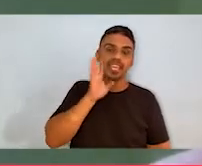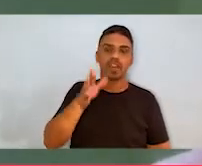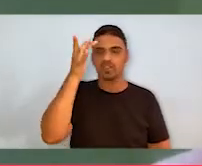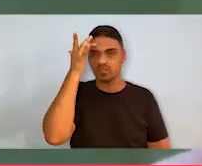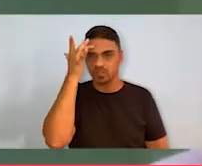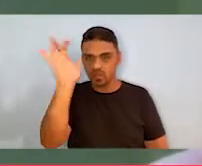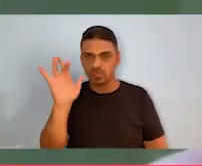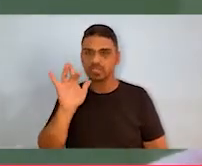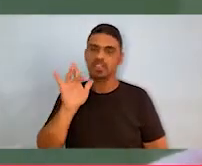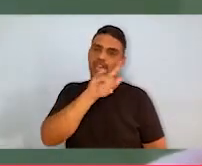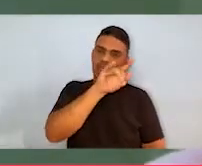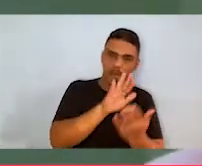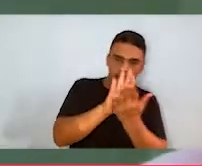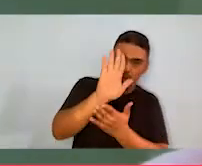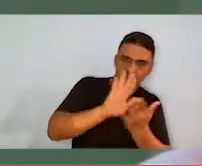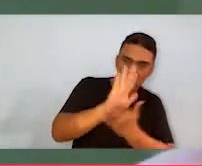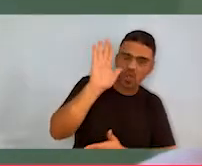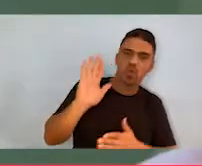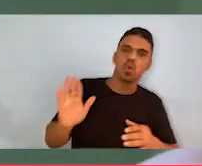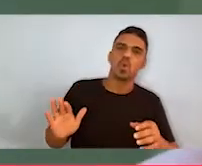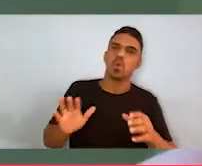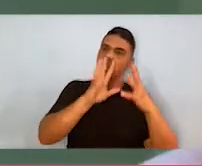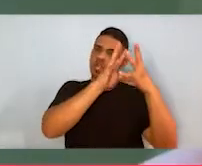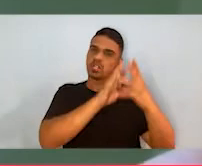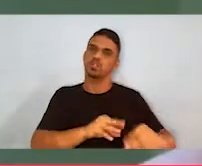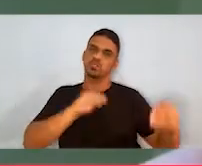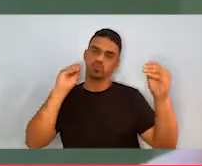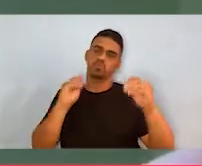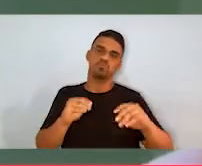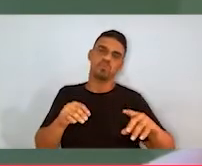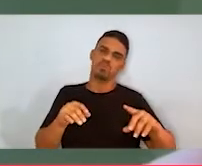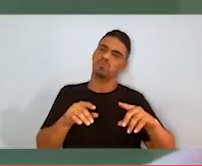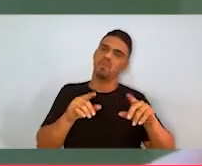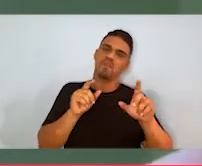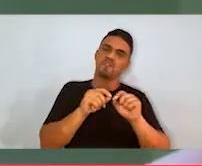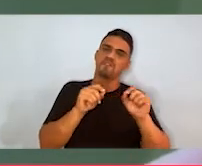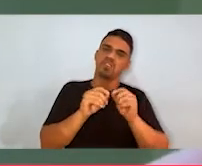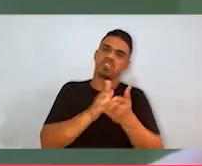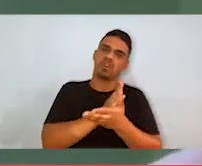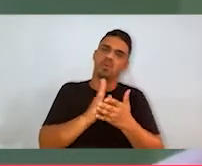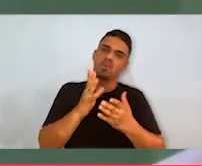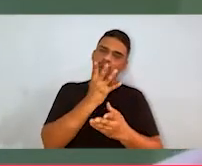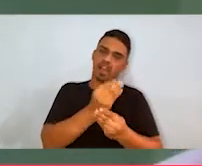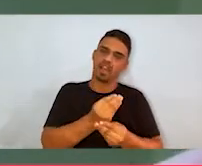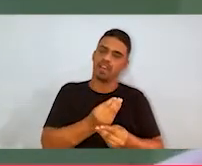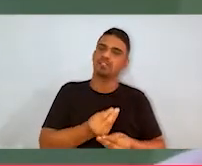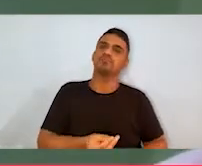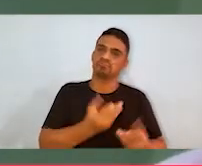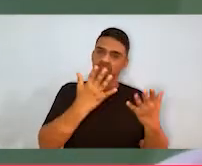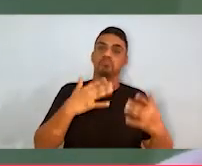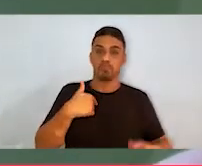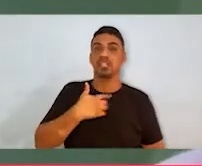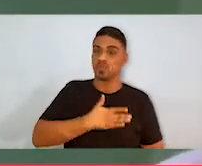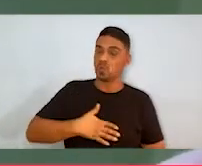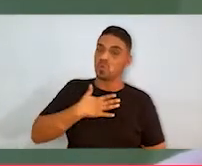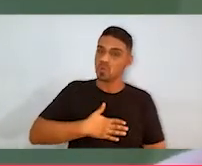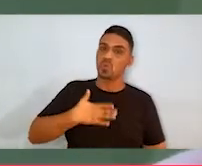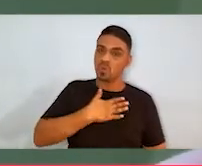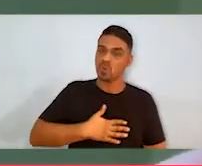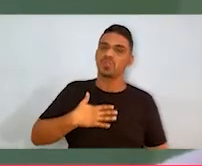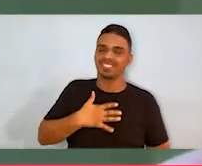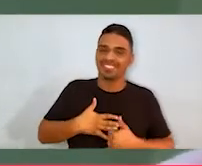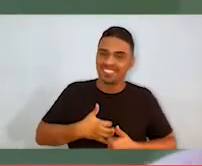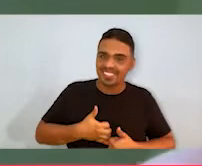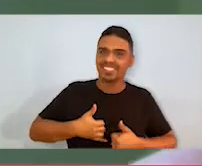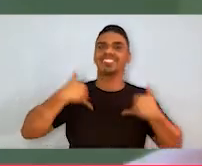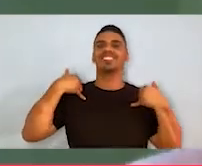que fim teve, não sei se ele publicou, o cliente deu uma sumida, mas cheguei a fazer umas artes para ele, que eu particularmente gostei bastante, sim, das artes